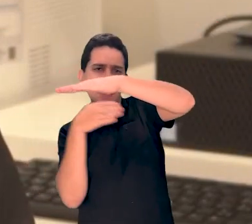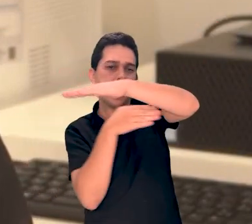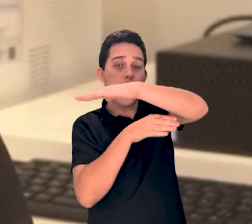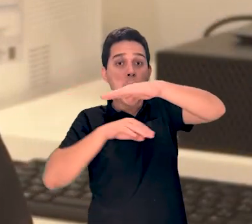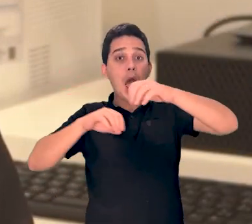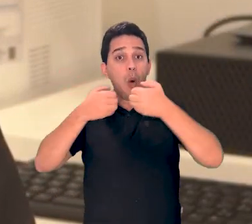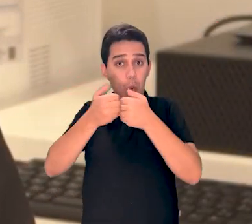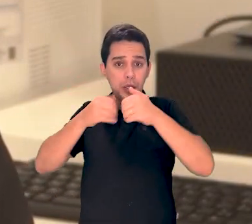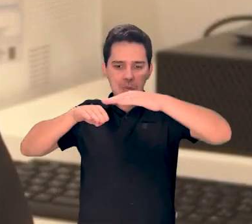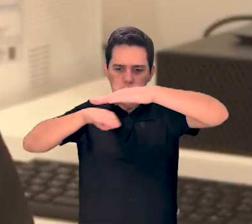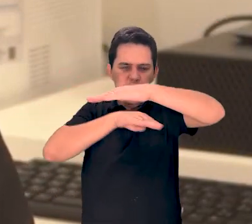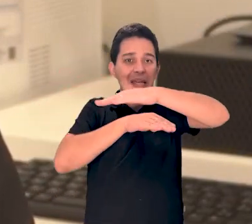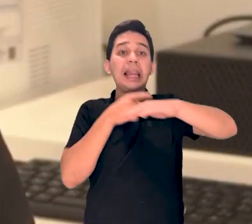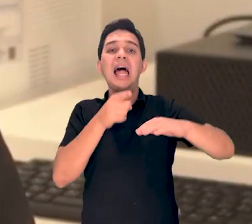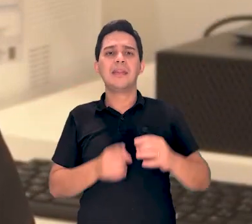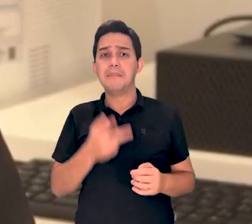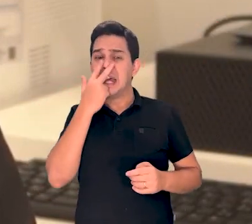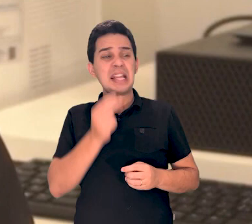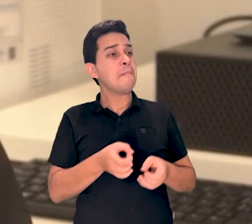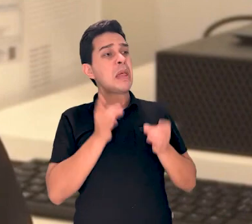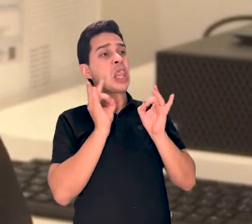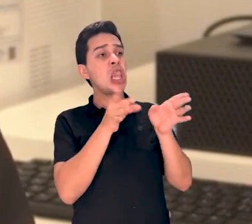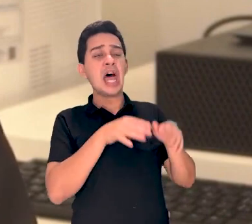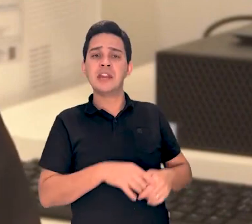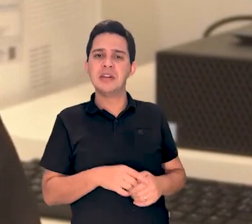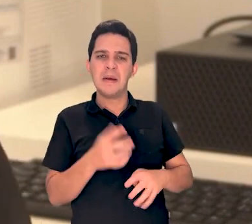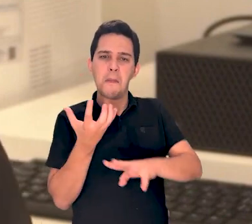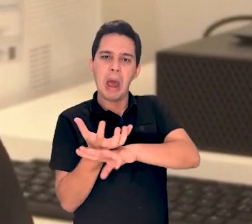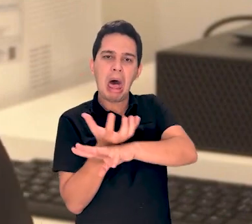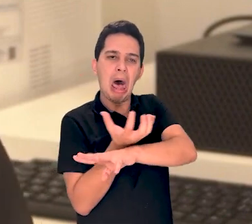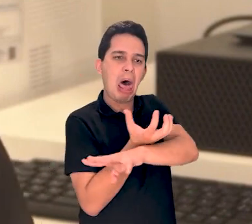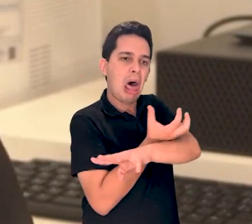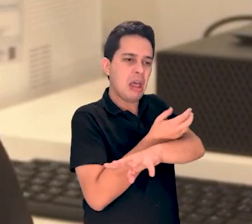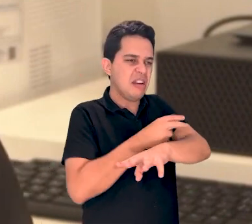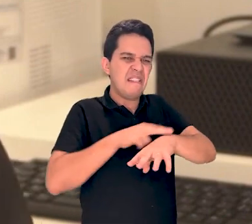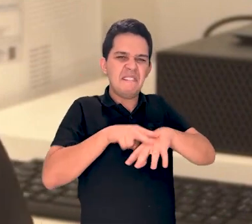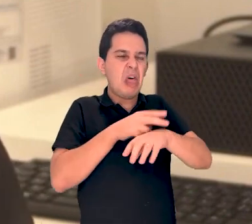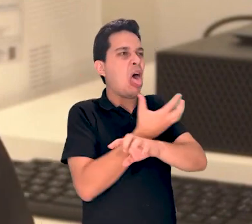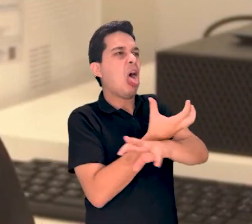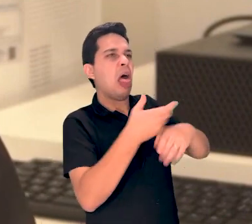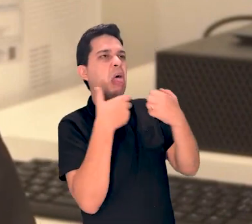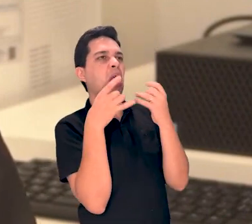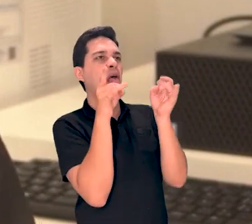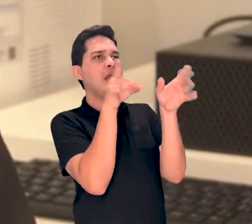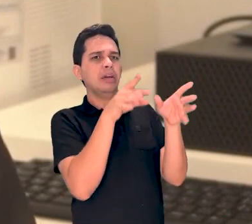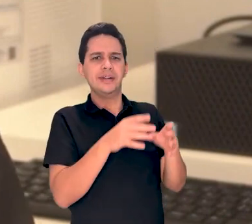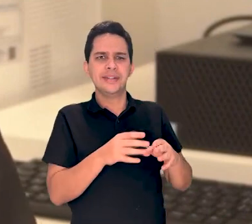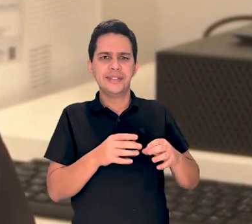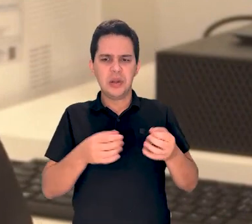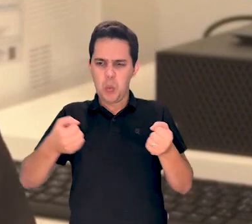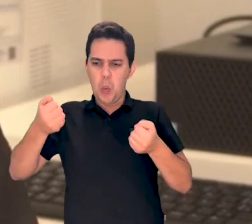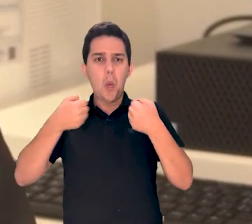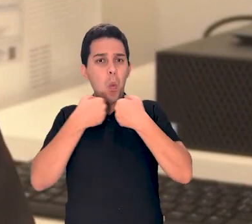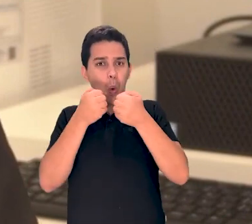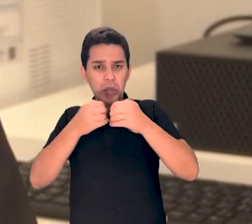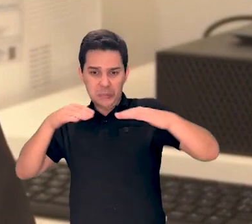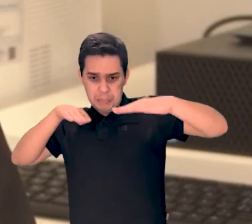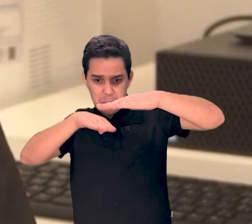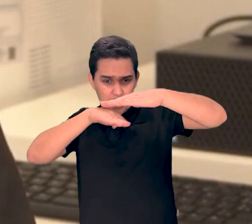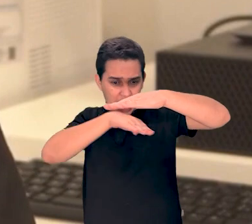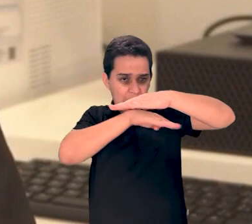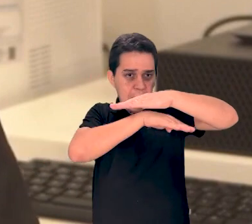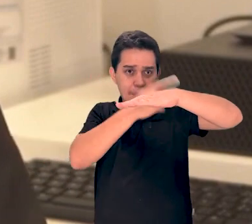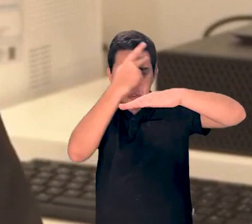um matagal nem preparar o ônibus acho que aquilo ali serve Você já imaginou o que que ele aquilo